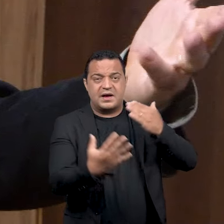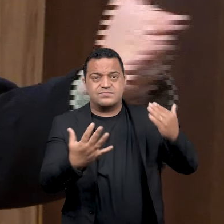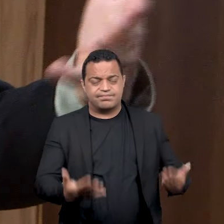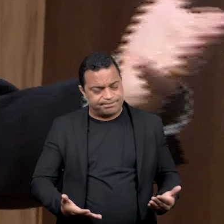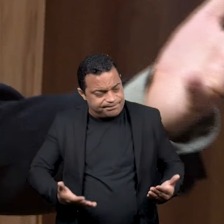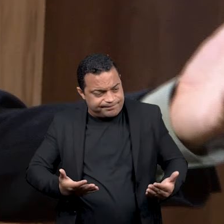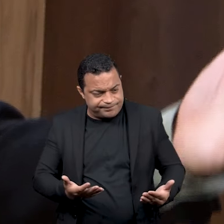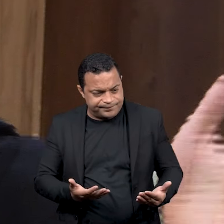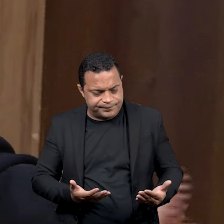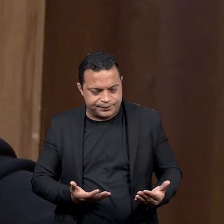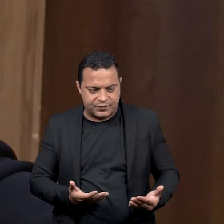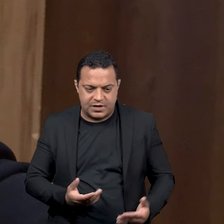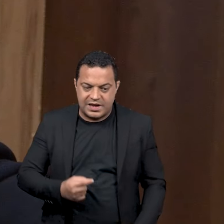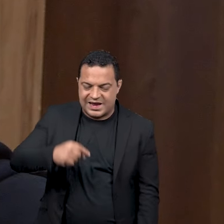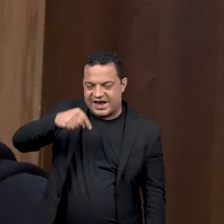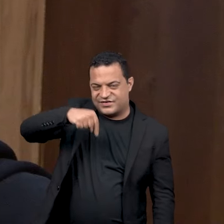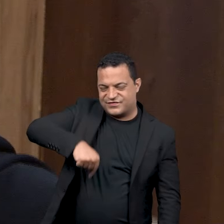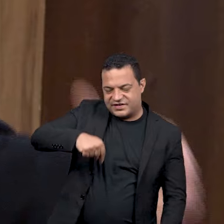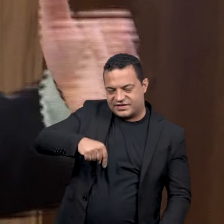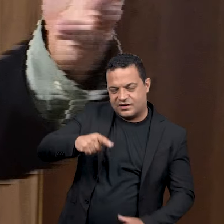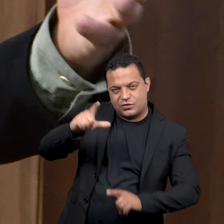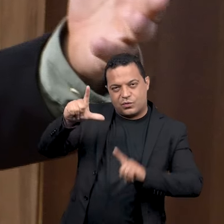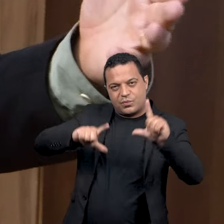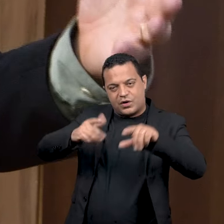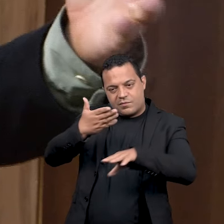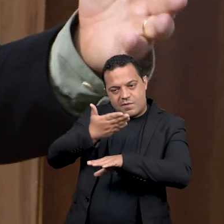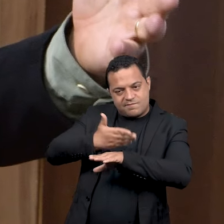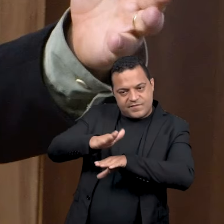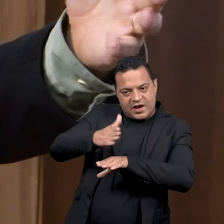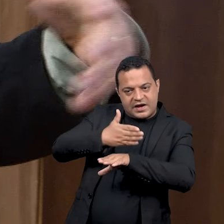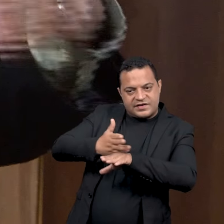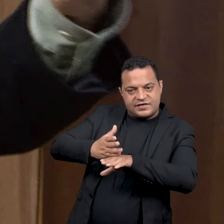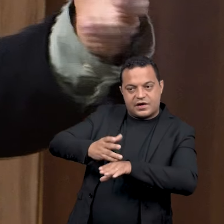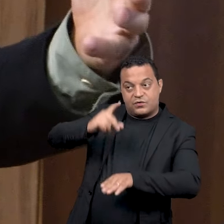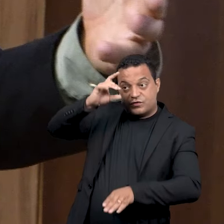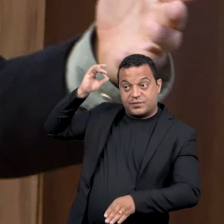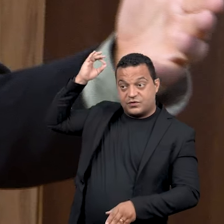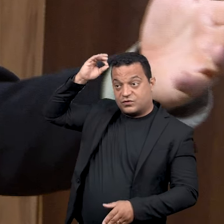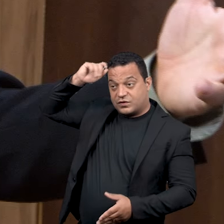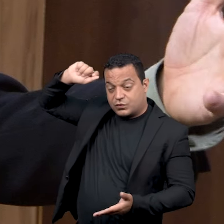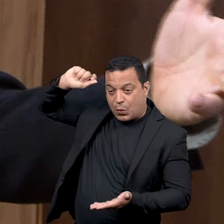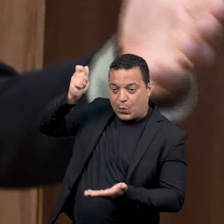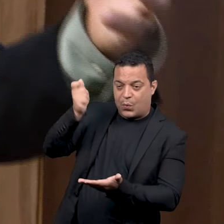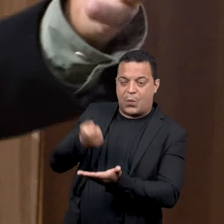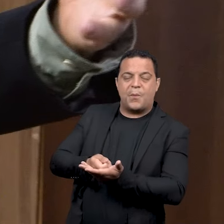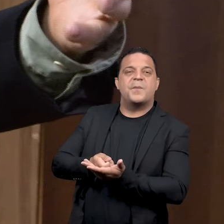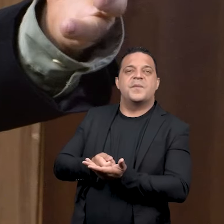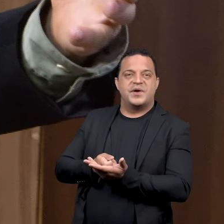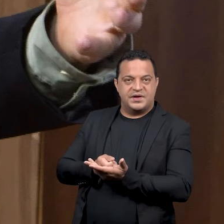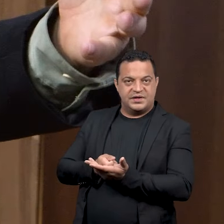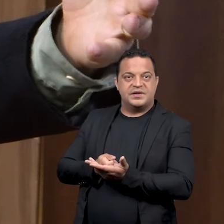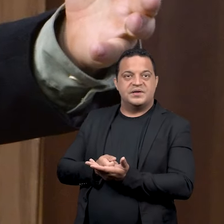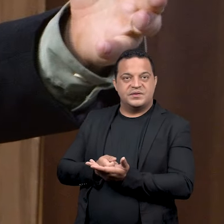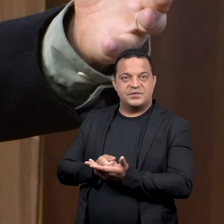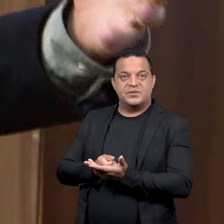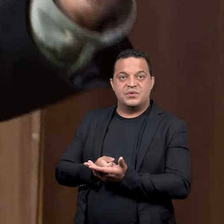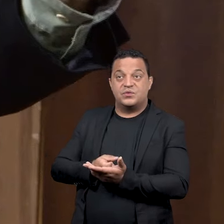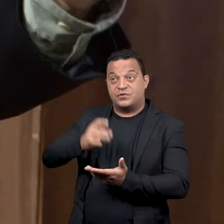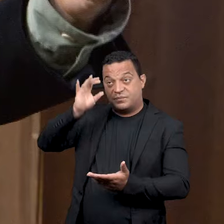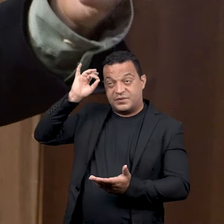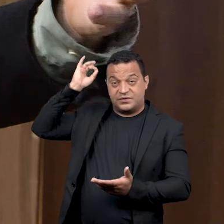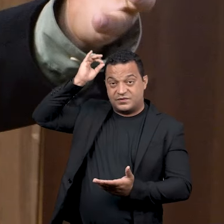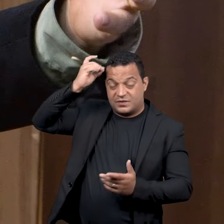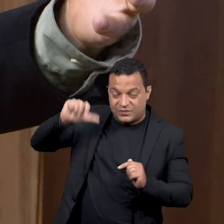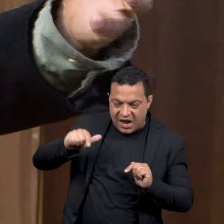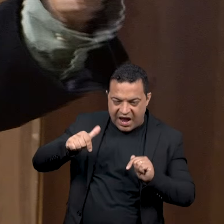por exemplo, do programa Mais Sábios, você vê isso, o veio de Deus, o veio do Espírito Santo, a água que traz vida,